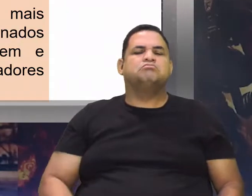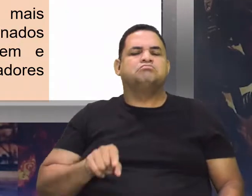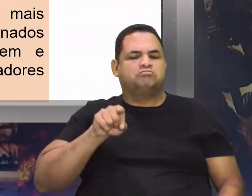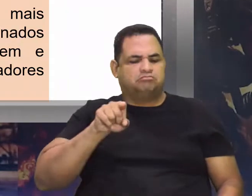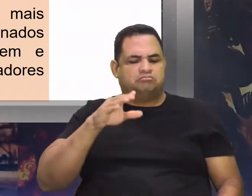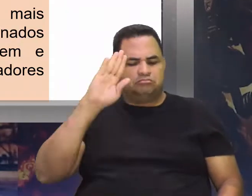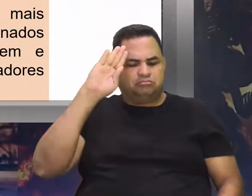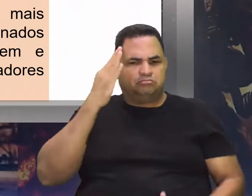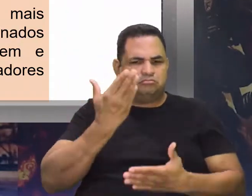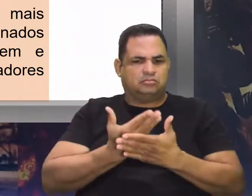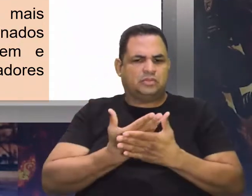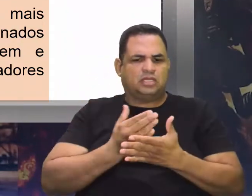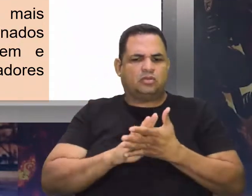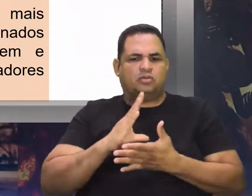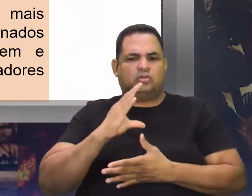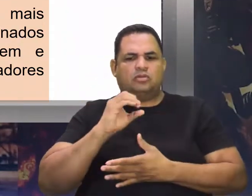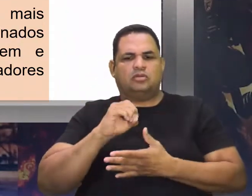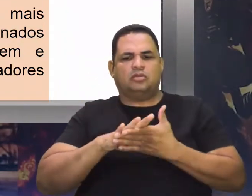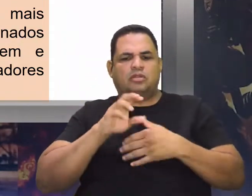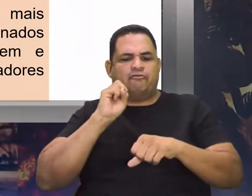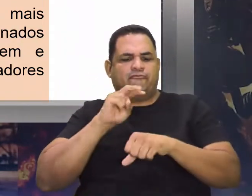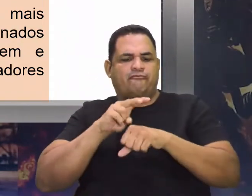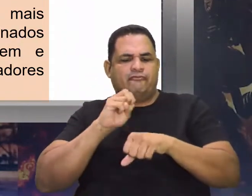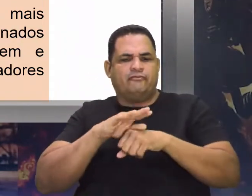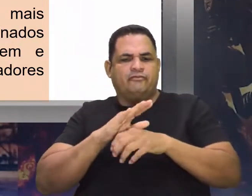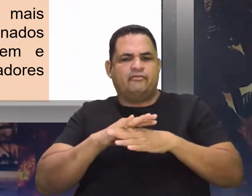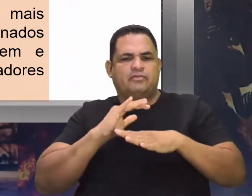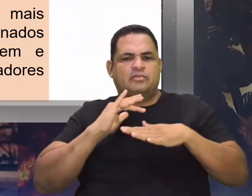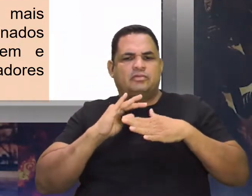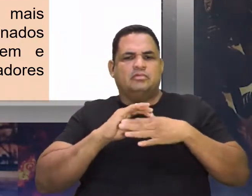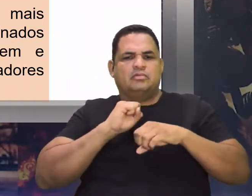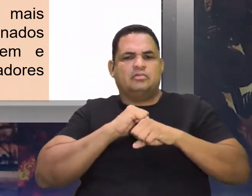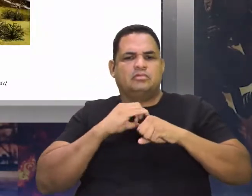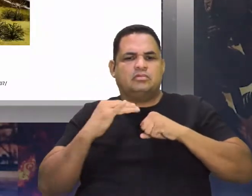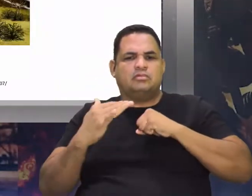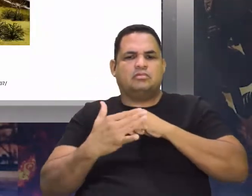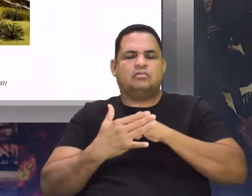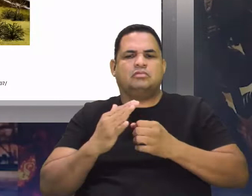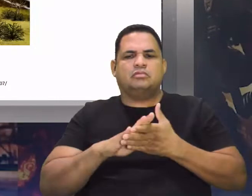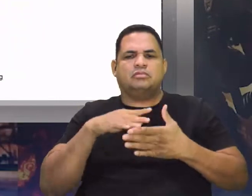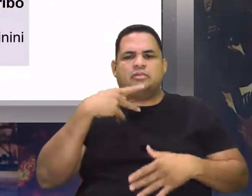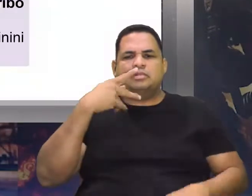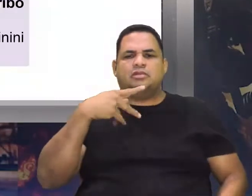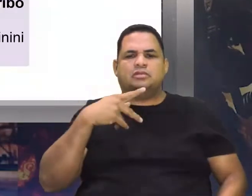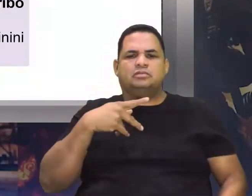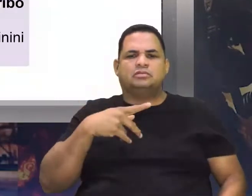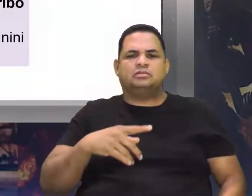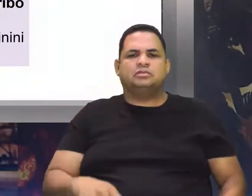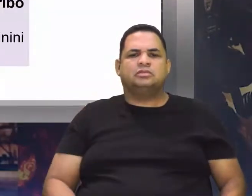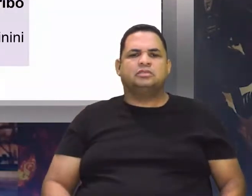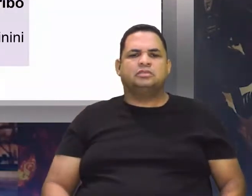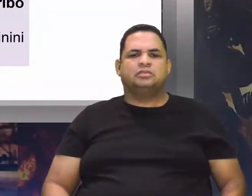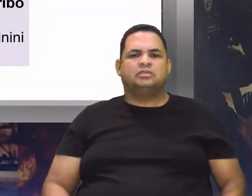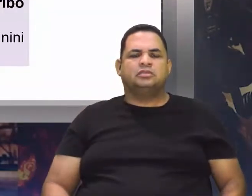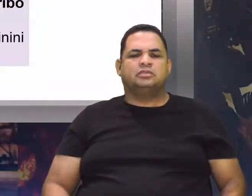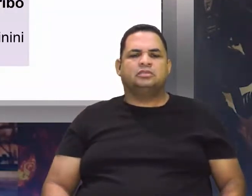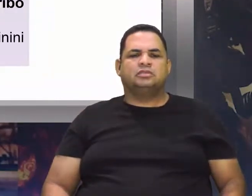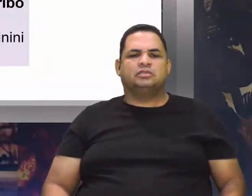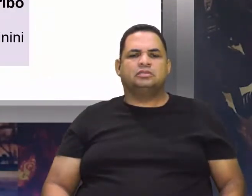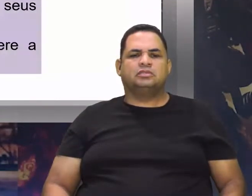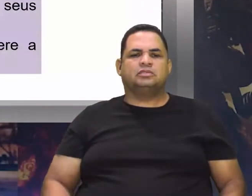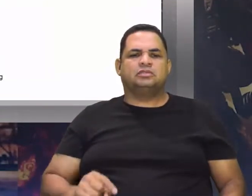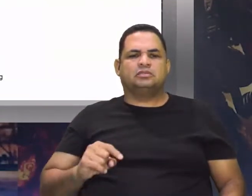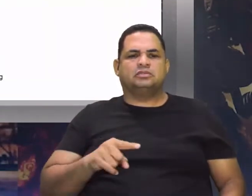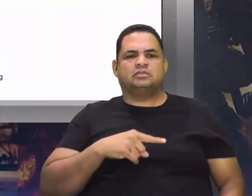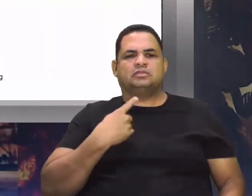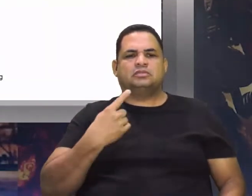que agora no coronavírus as pessoas utilizaram o discurso darwinista também para dizer que no coronavírus